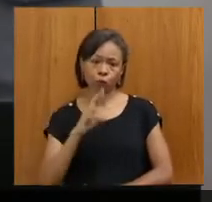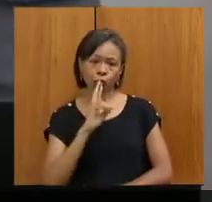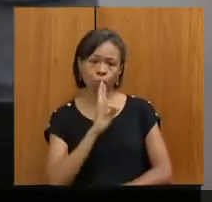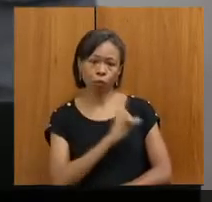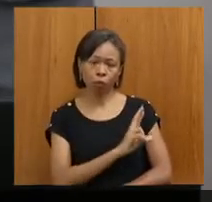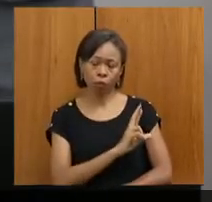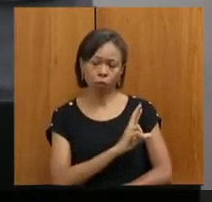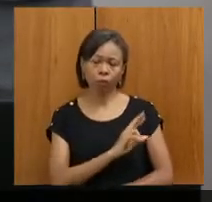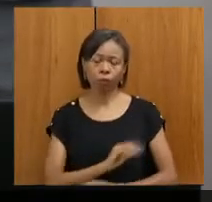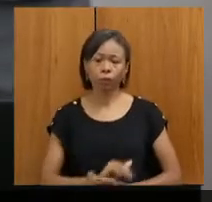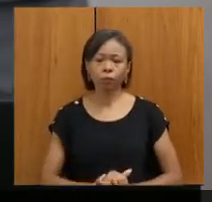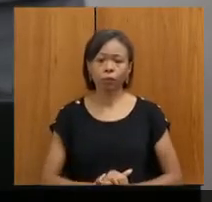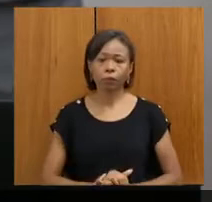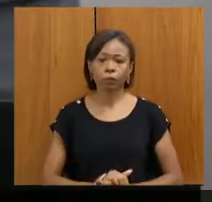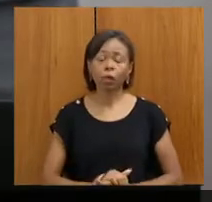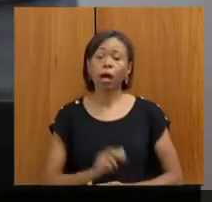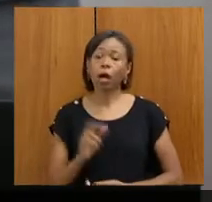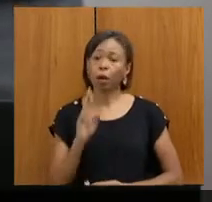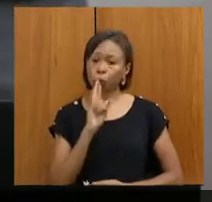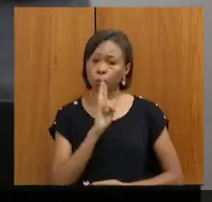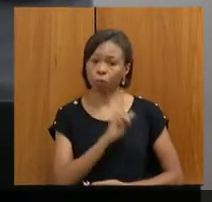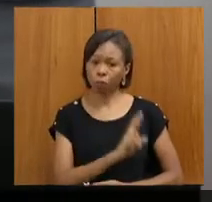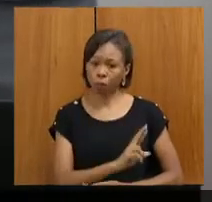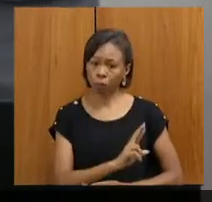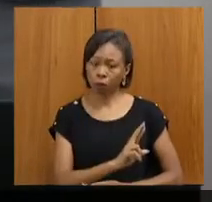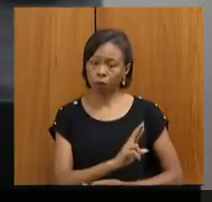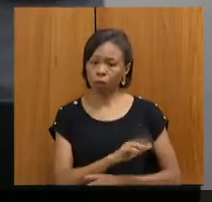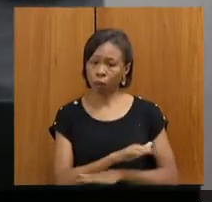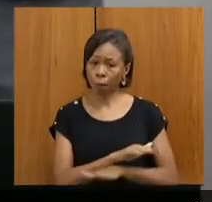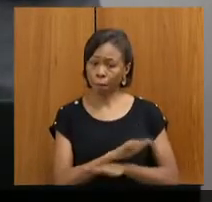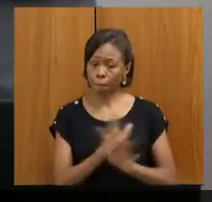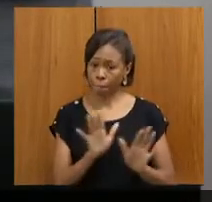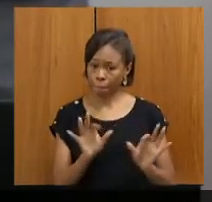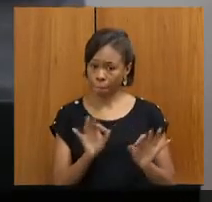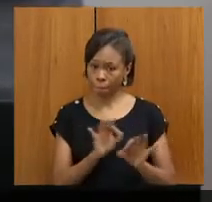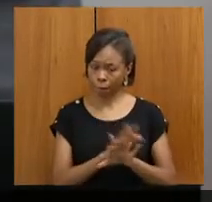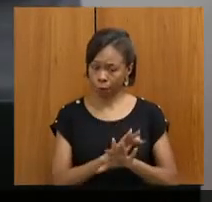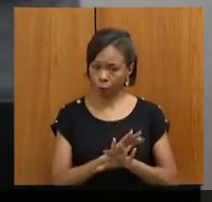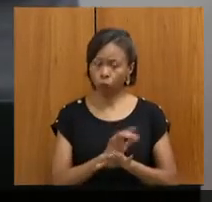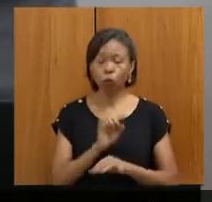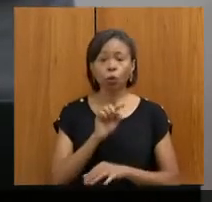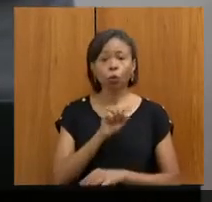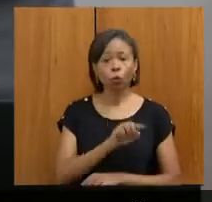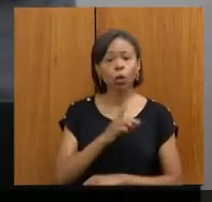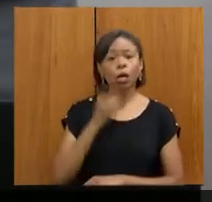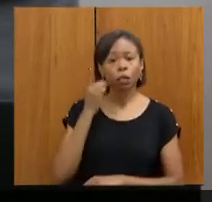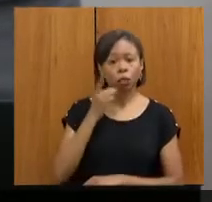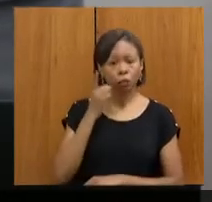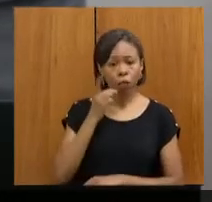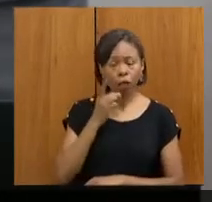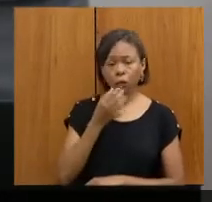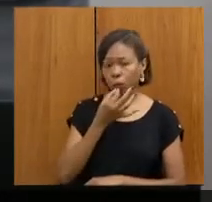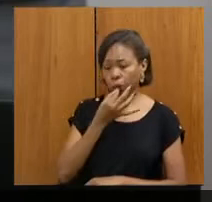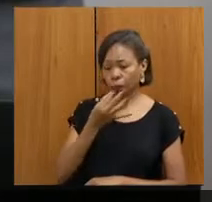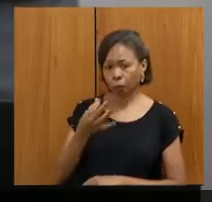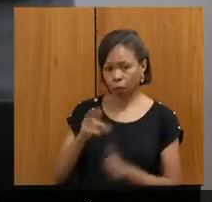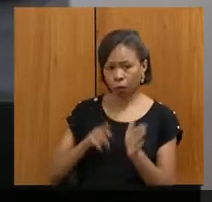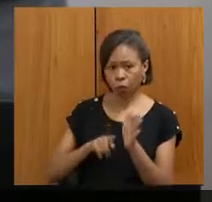seis após a resposta da autoridade Estadual o deputado que o interpelou